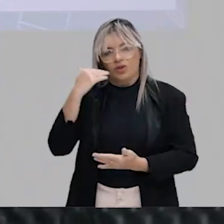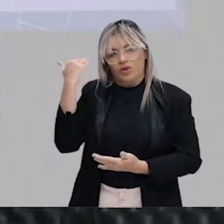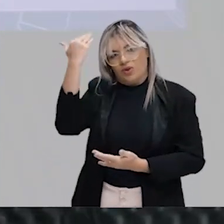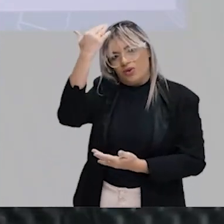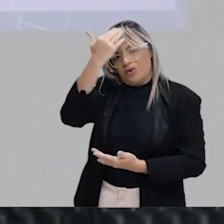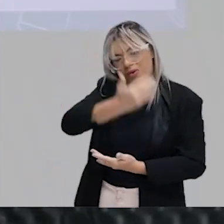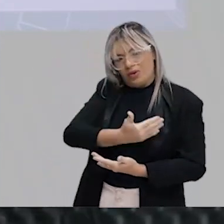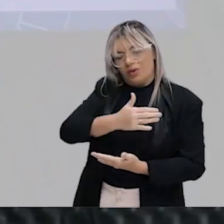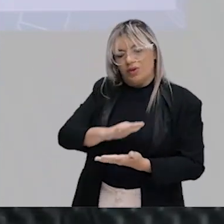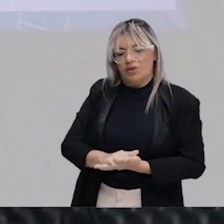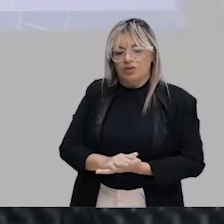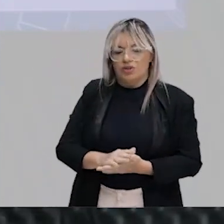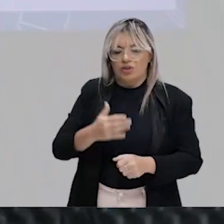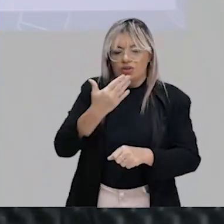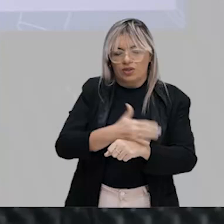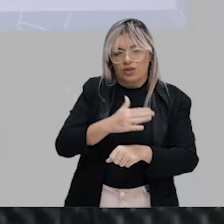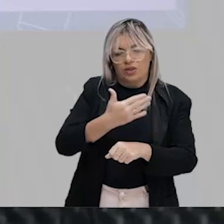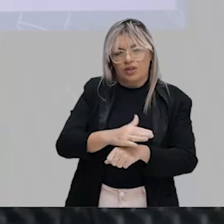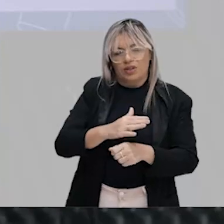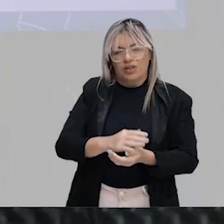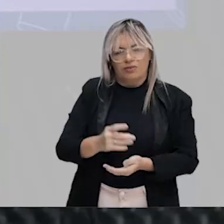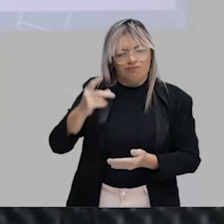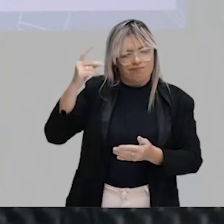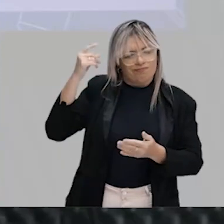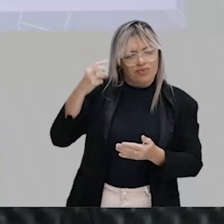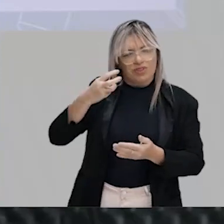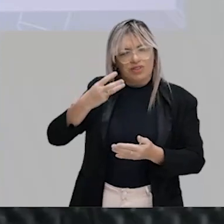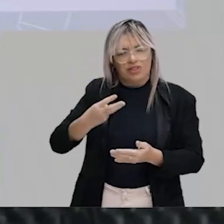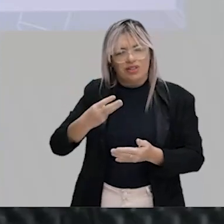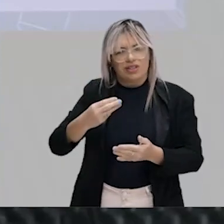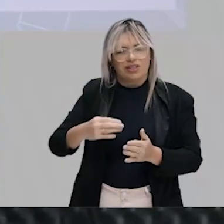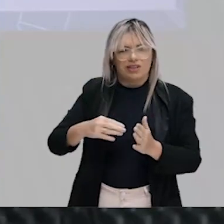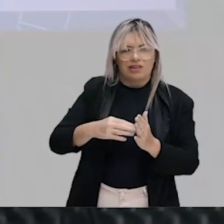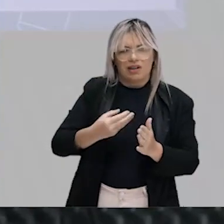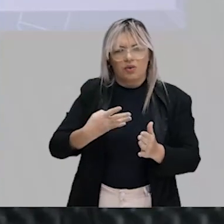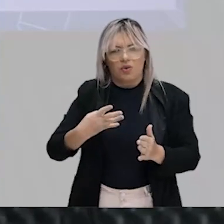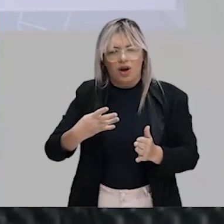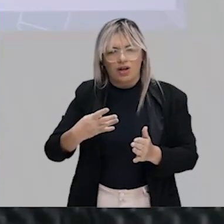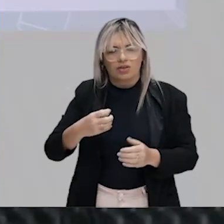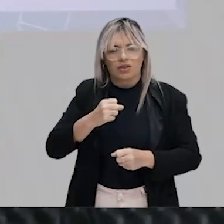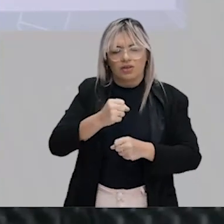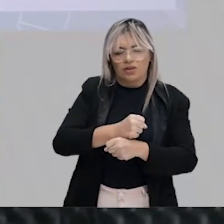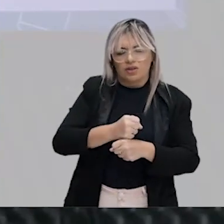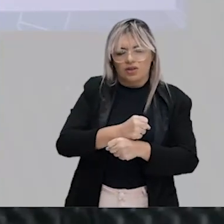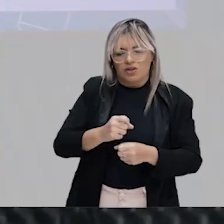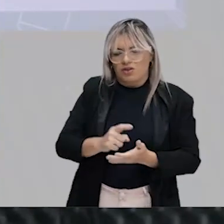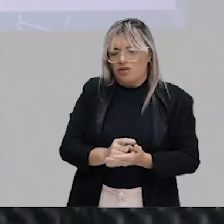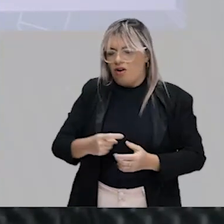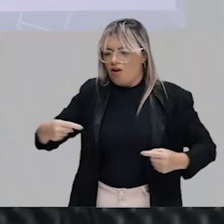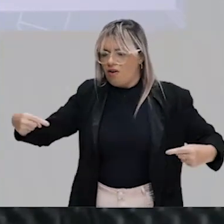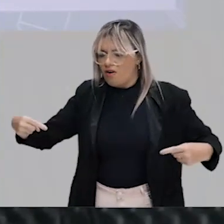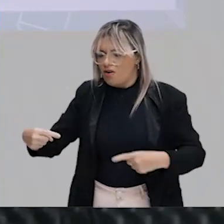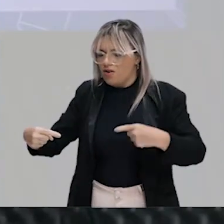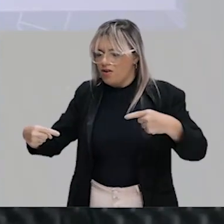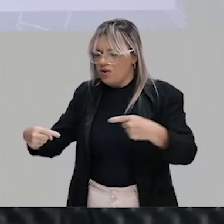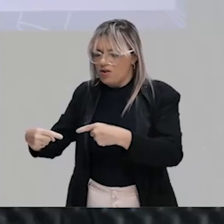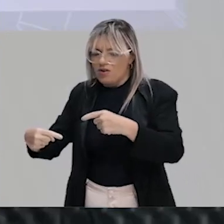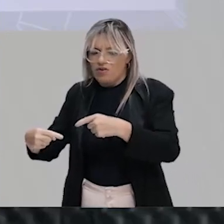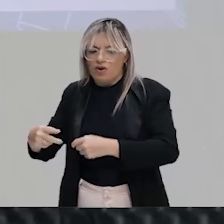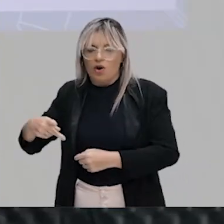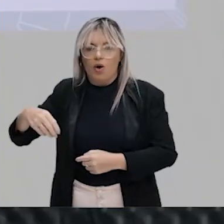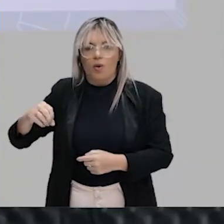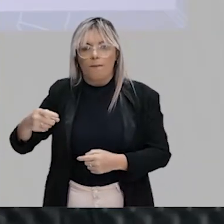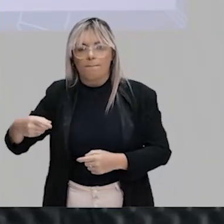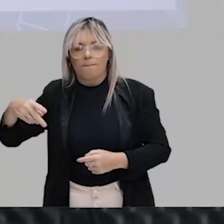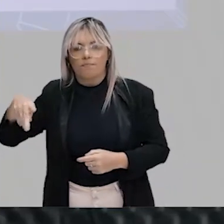treinava boxe há 3, 4 anos, não sei lá ao certo, e foi desafiar um multicampeão mundial de boxe. Mesmo